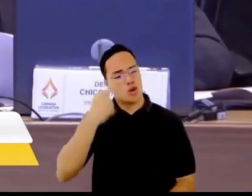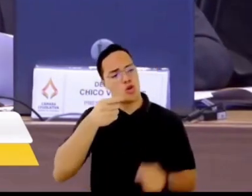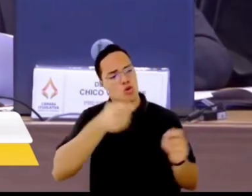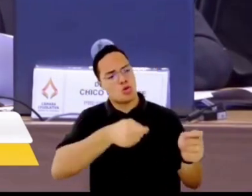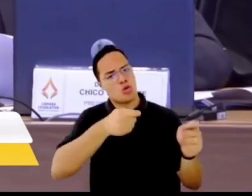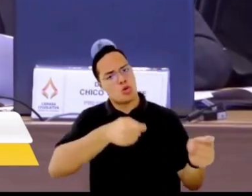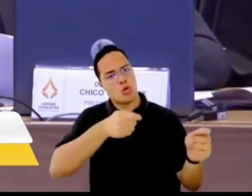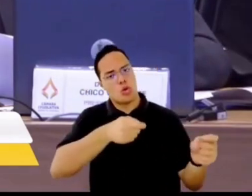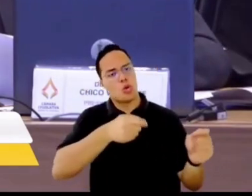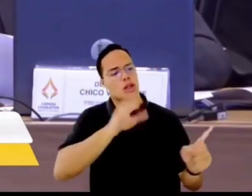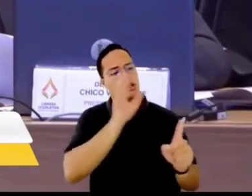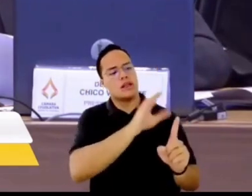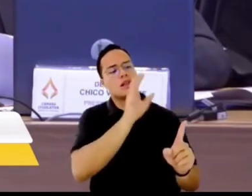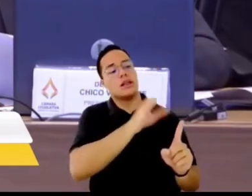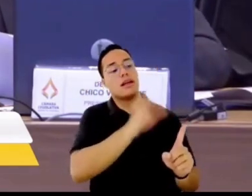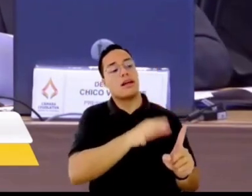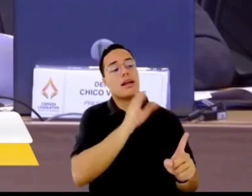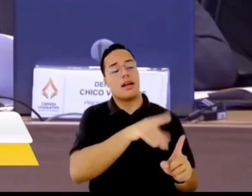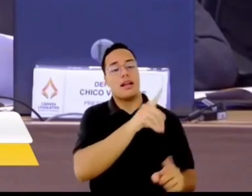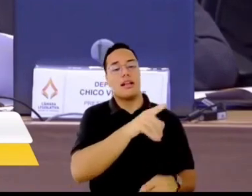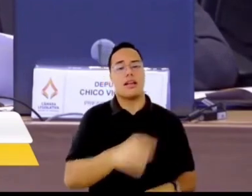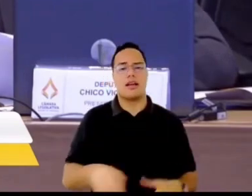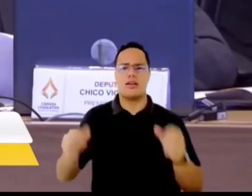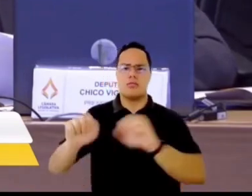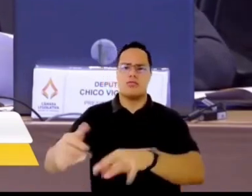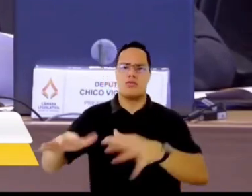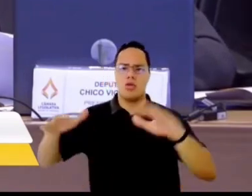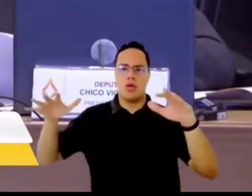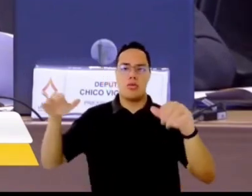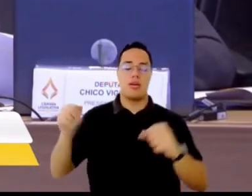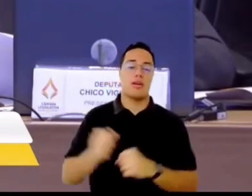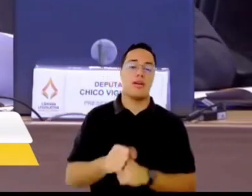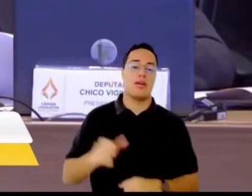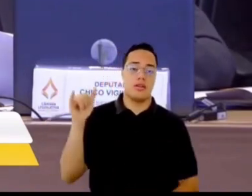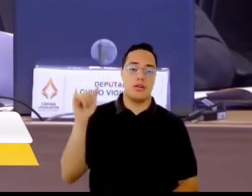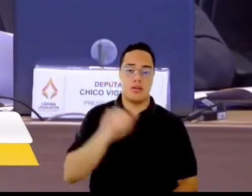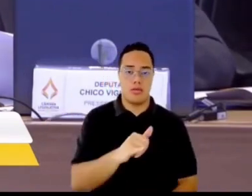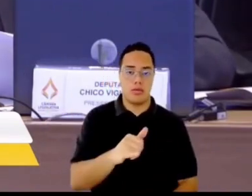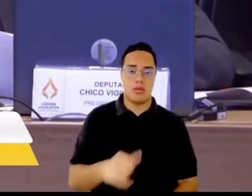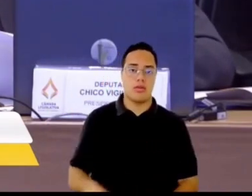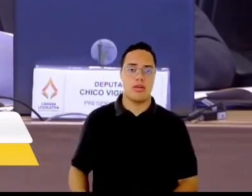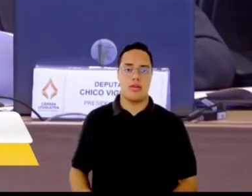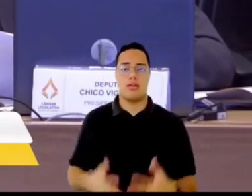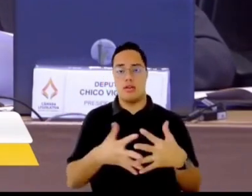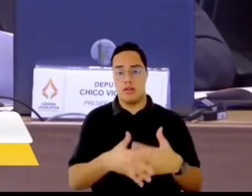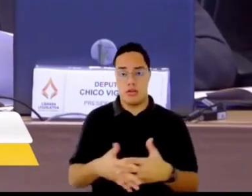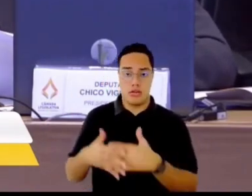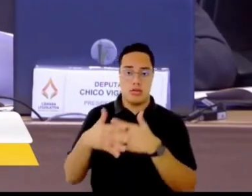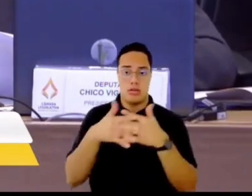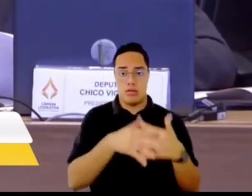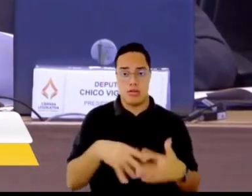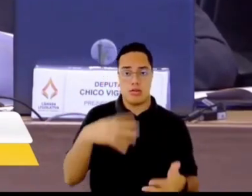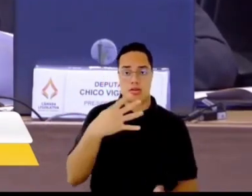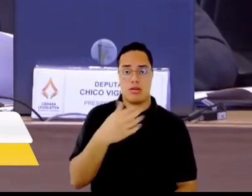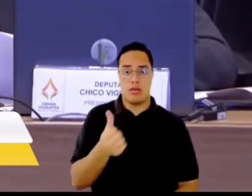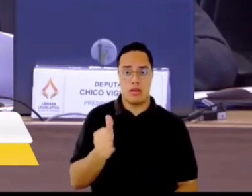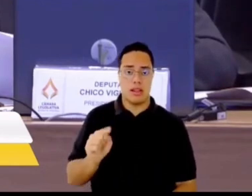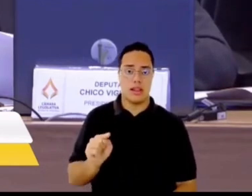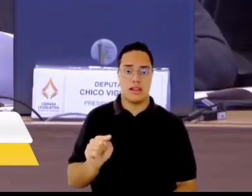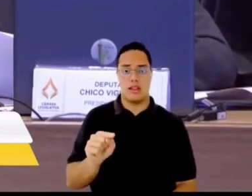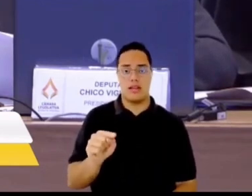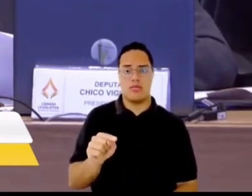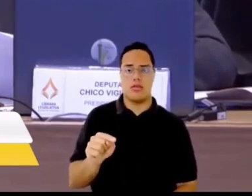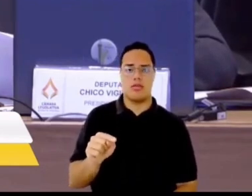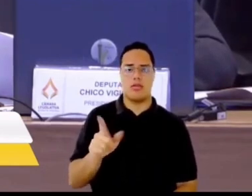Brasília, colocar bomba no aeroporto, que é aquele caminhão 46 mil litros de querosene que ia explodir o aeroporto como um